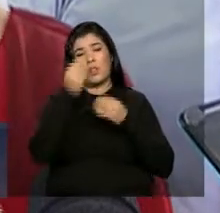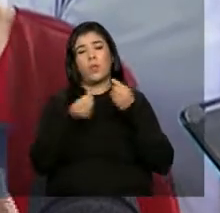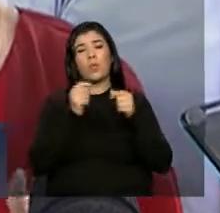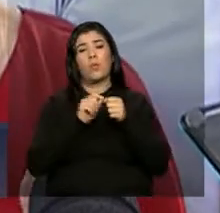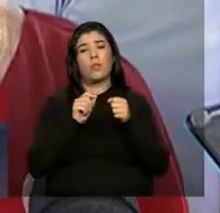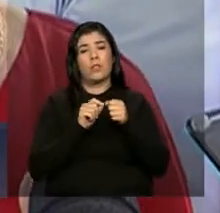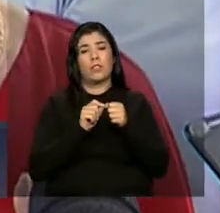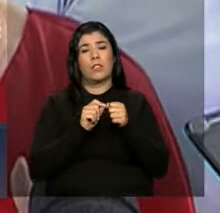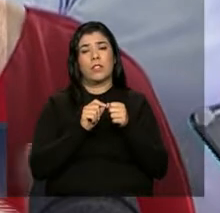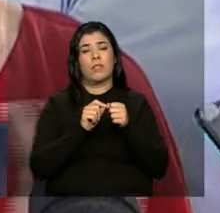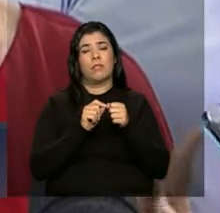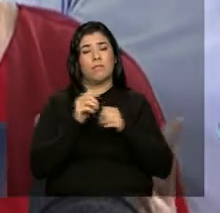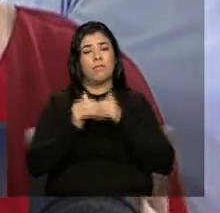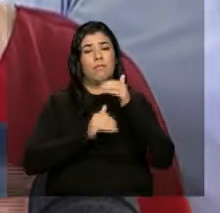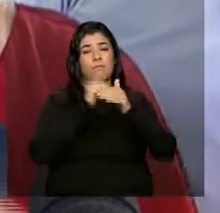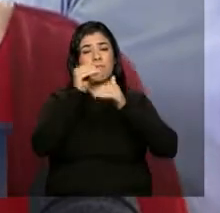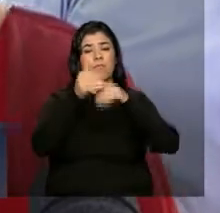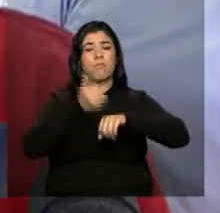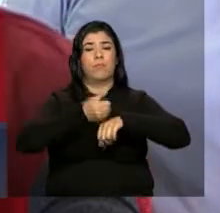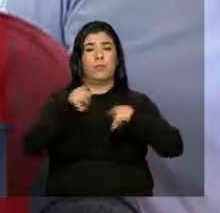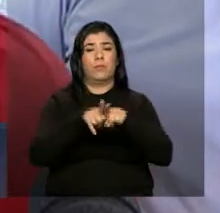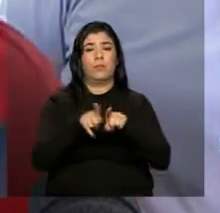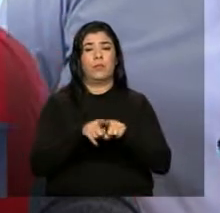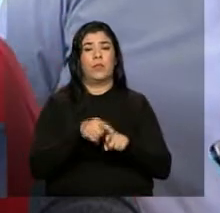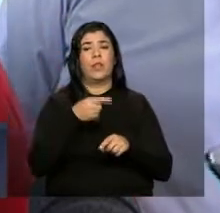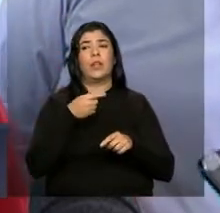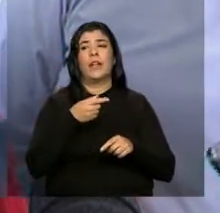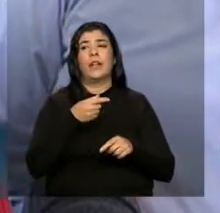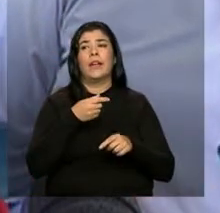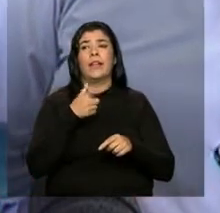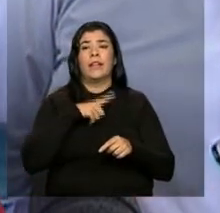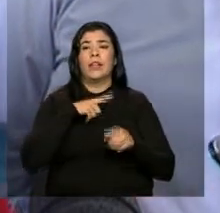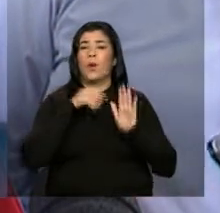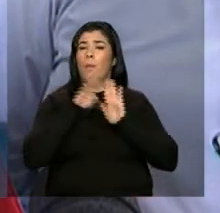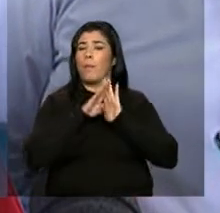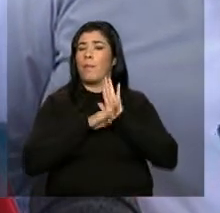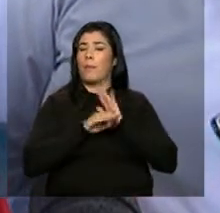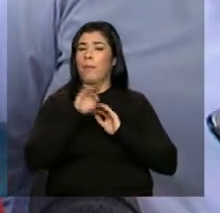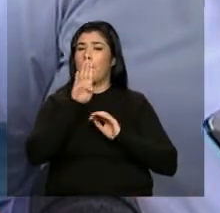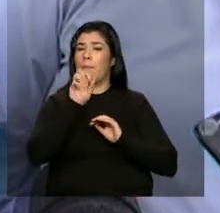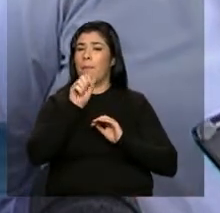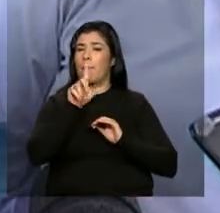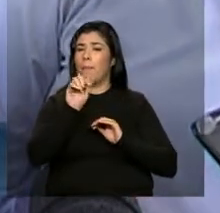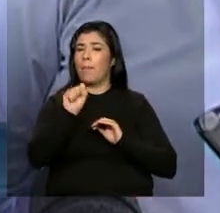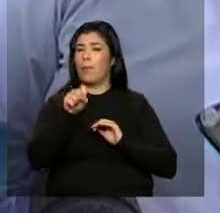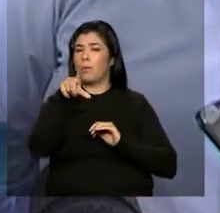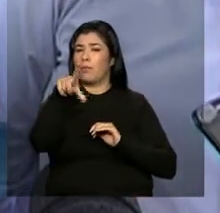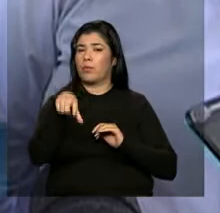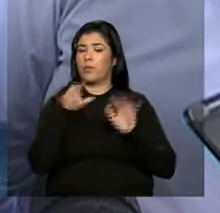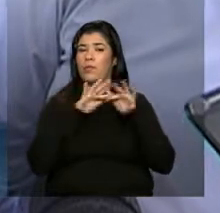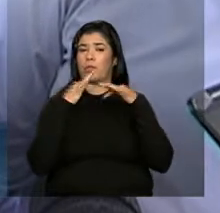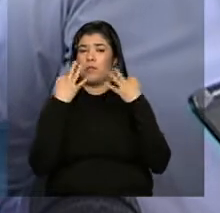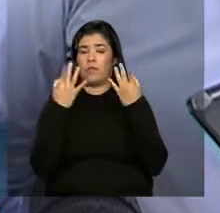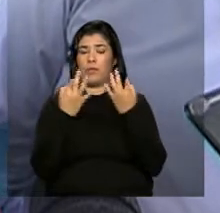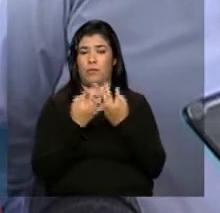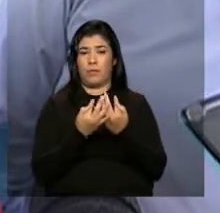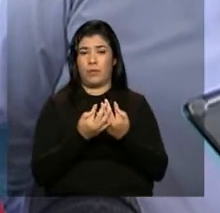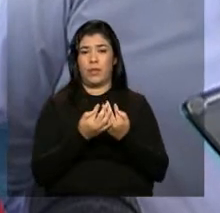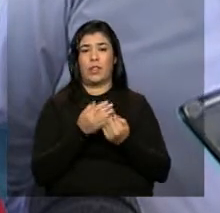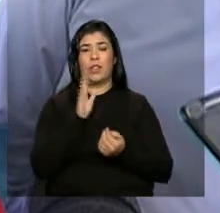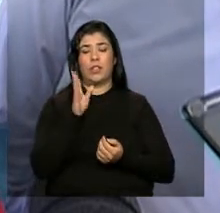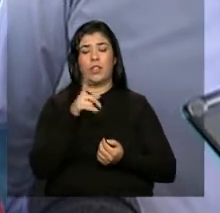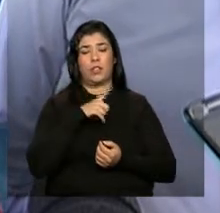digo que qual é o sucesso do Bolsa Família? Sabe qual que é o sucesso do Bolsa Família? Foi lá o Patrus